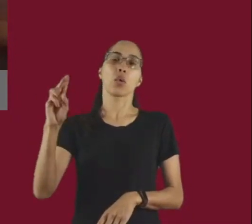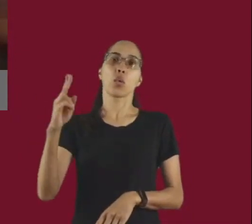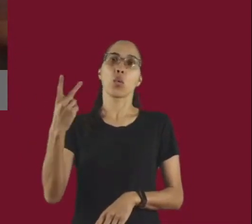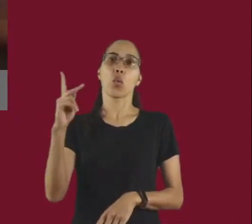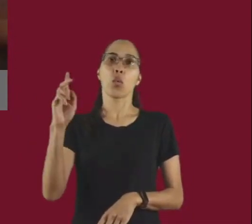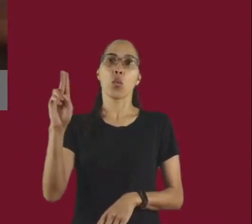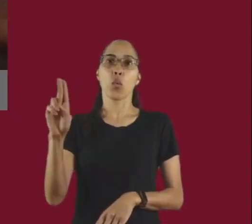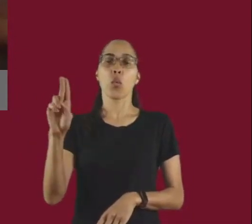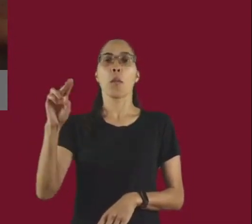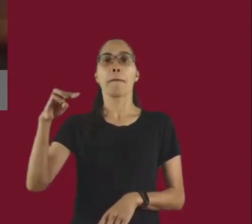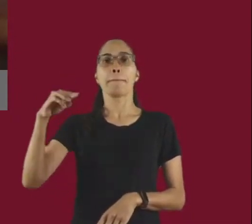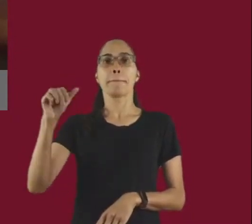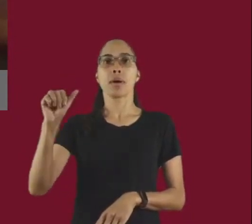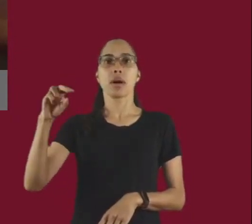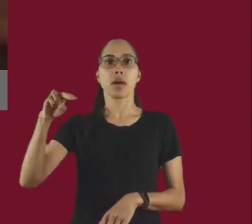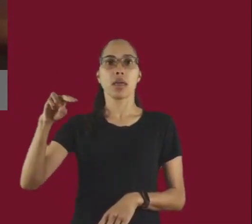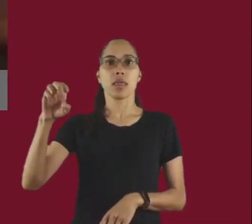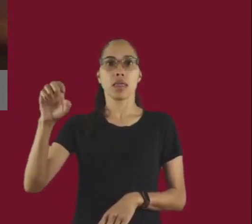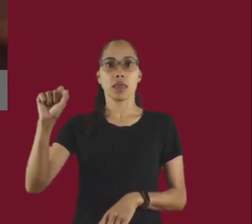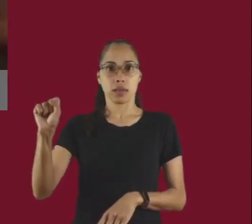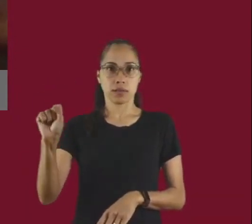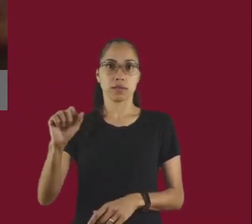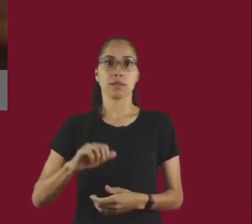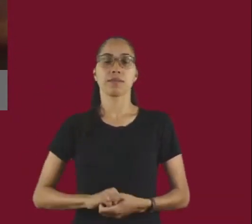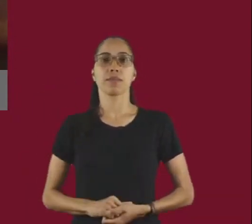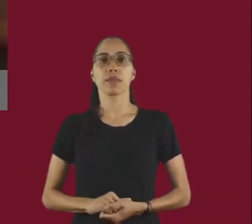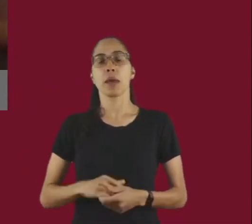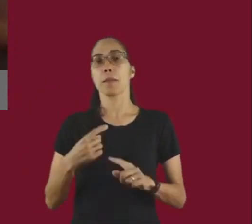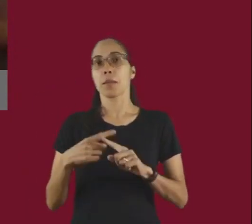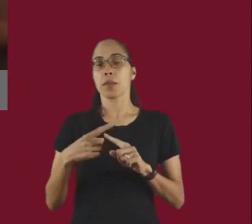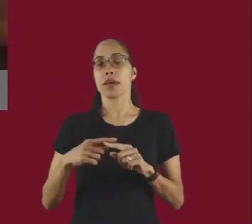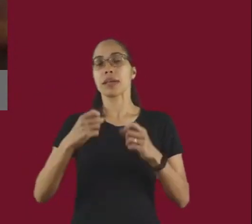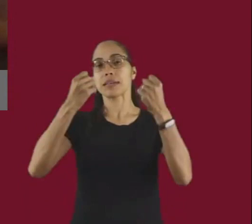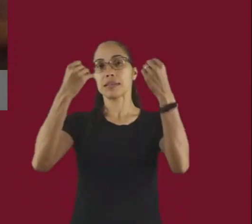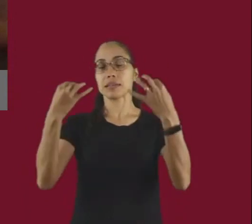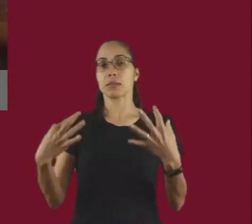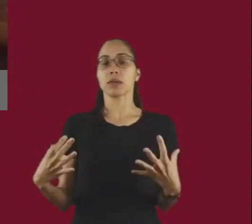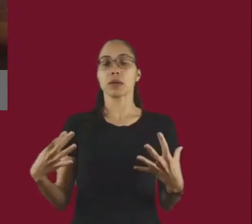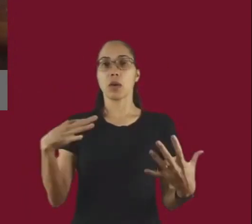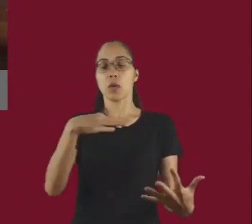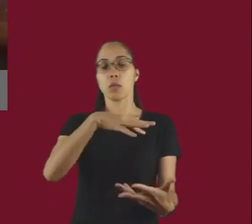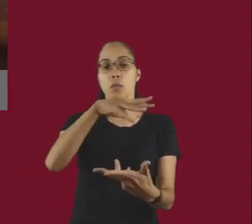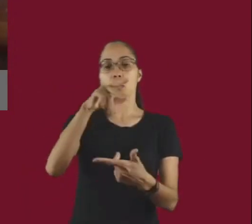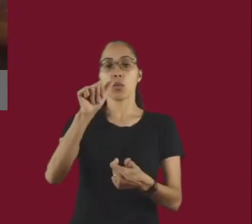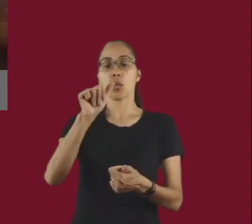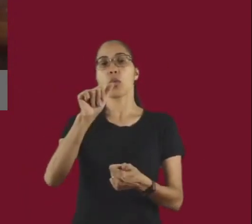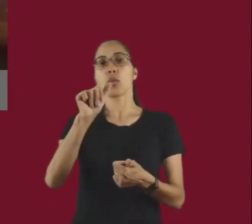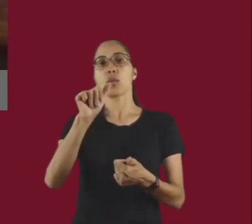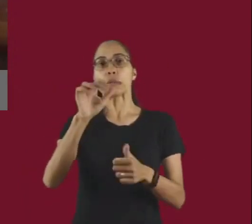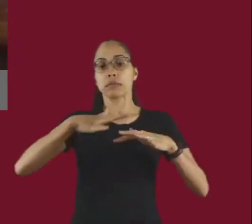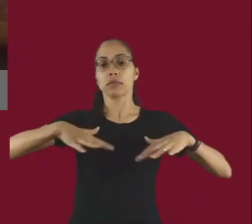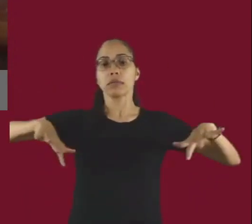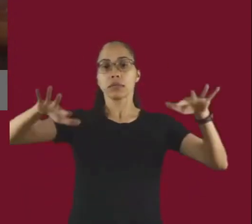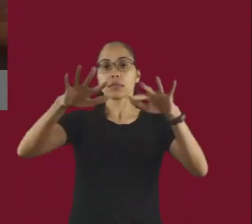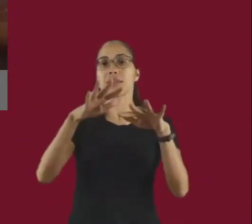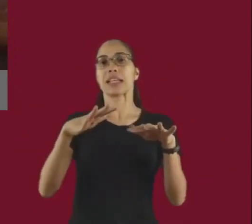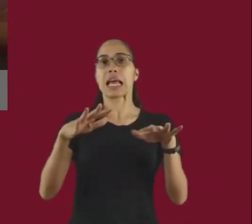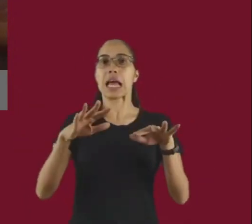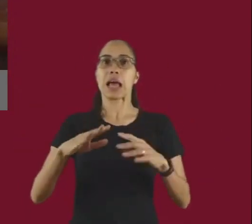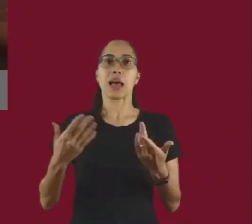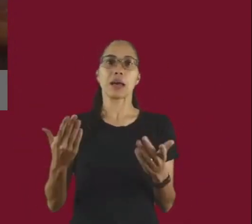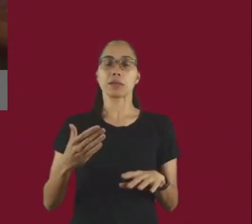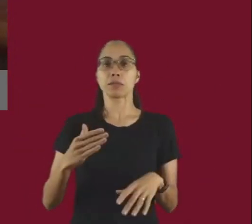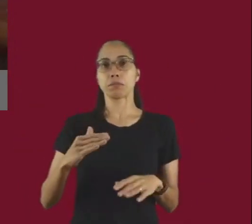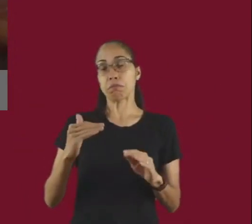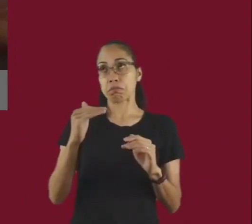se fala sobre esse mundo que vai muito além do humano. E quando Lula foi eleito, a gente fez uma série